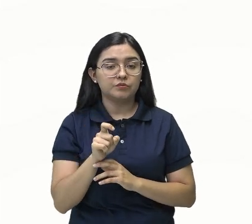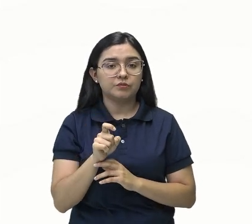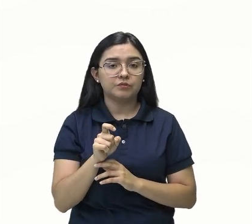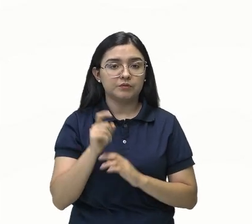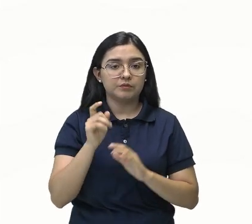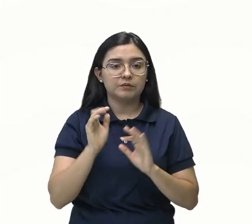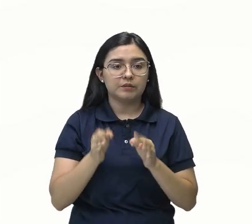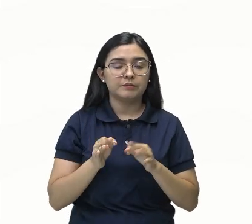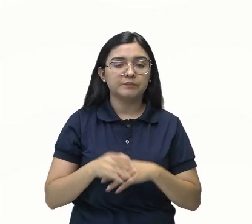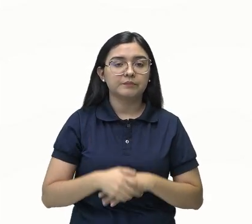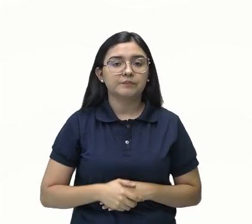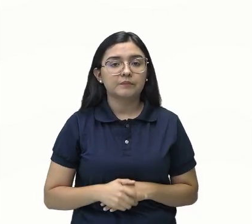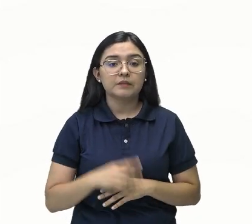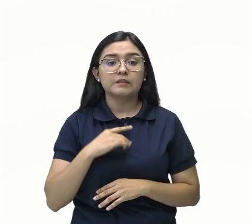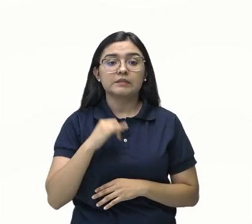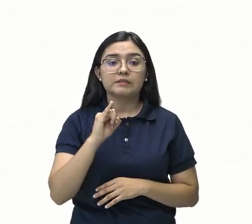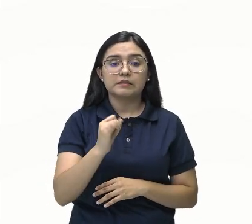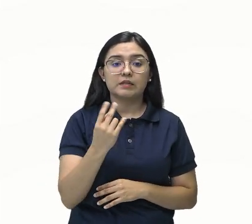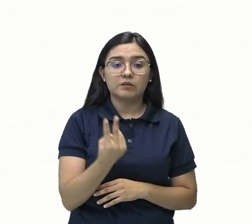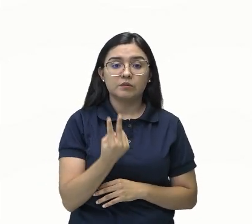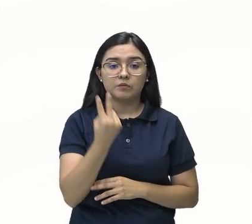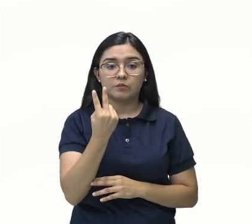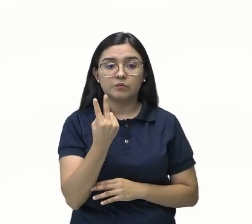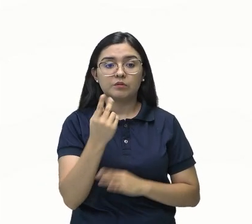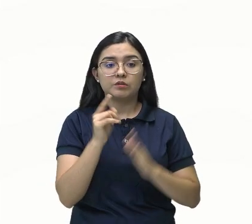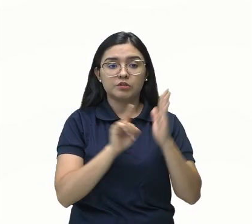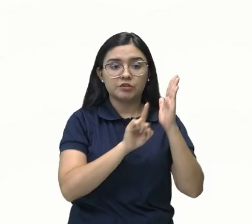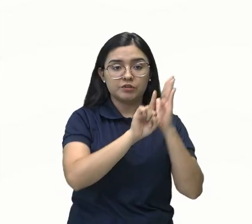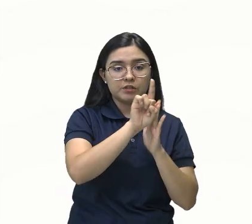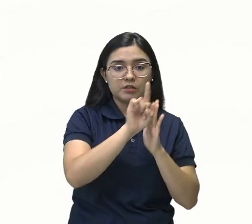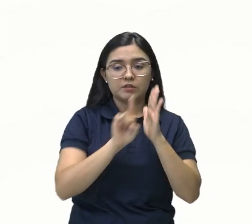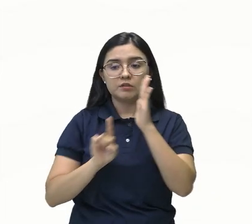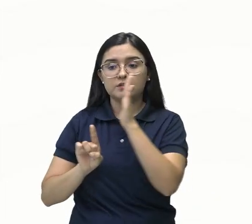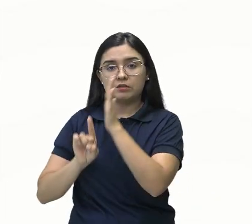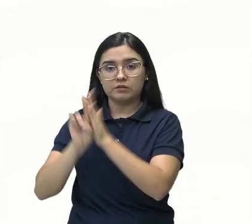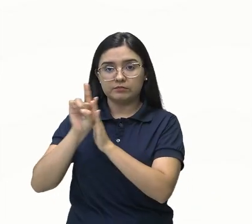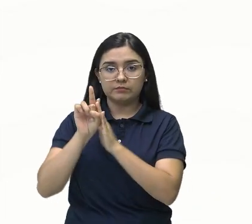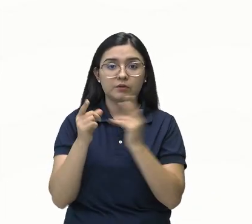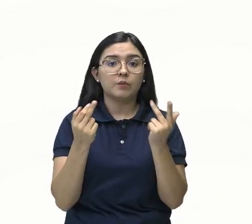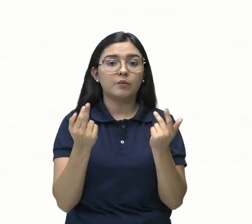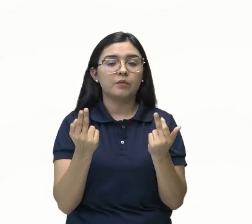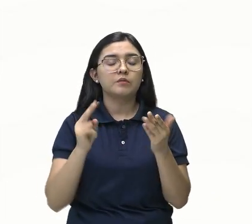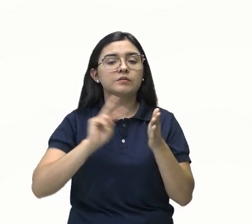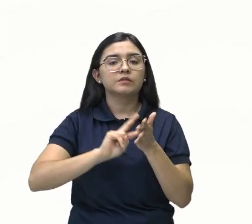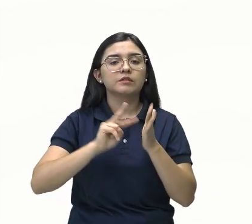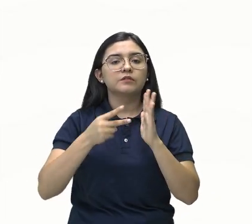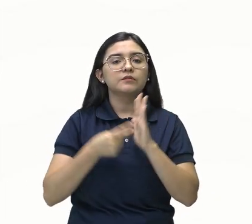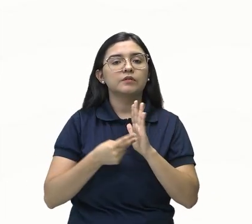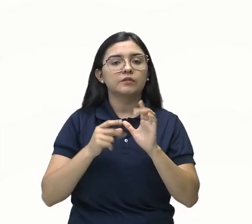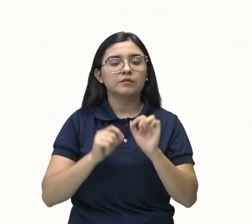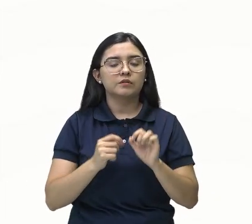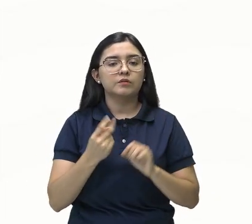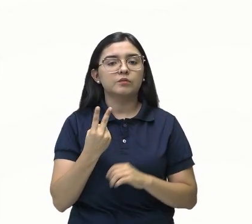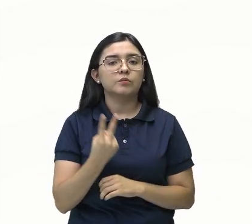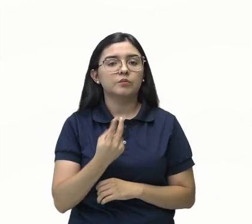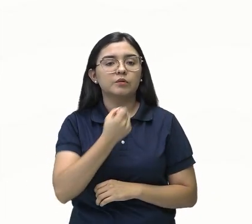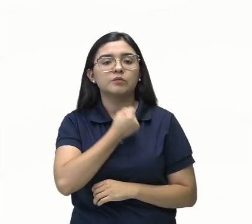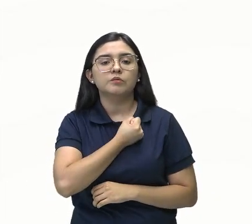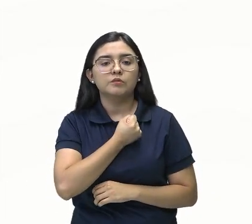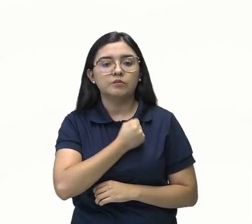Ok? Se as duas setas derem para a mesma direção, significa que nós temos duas